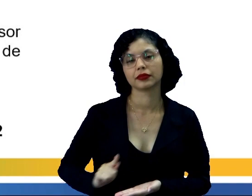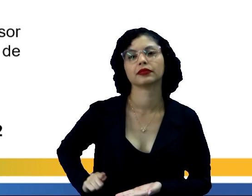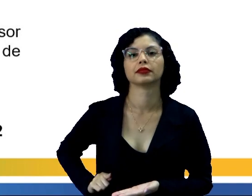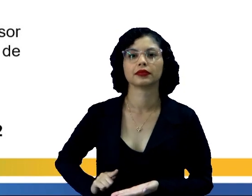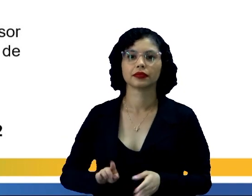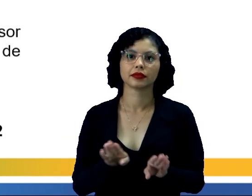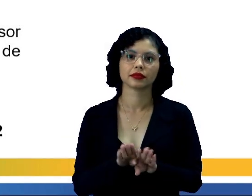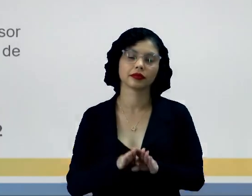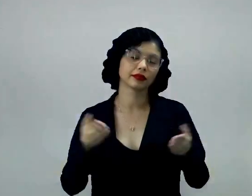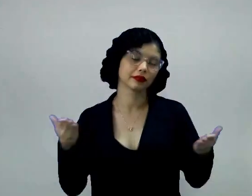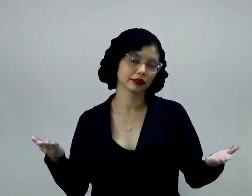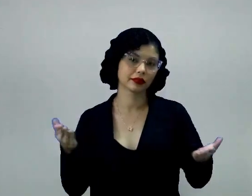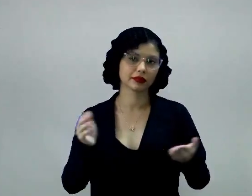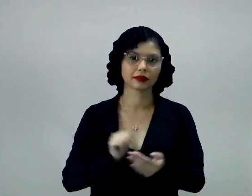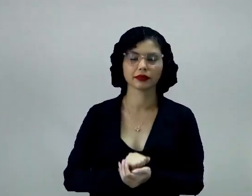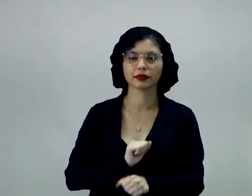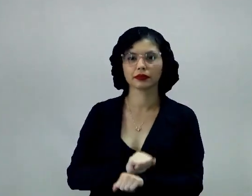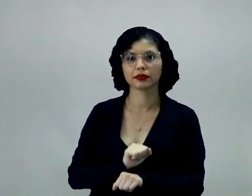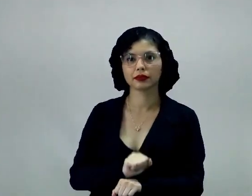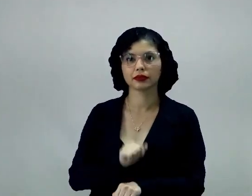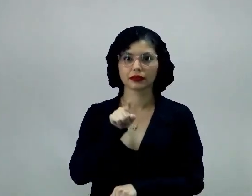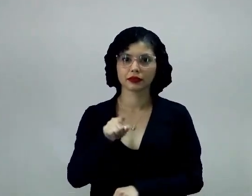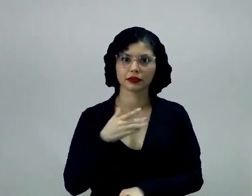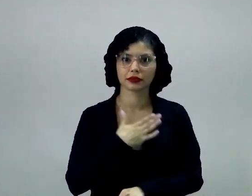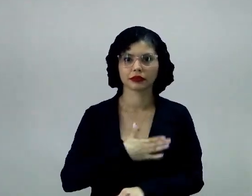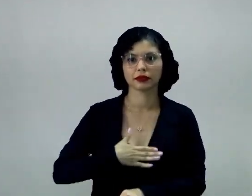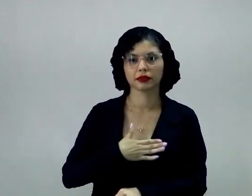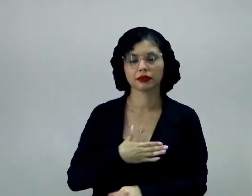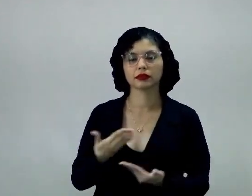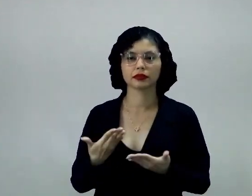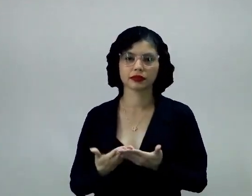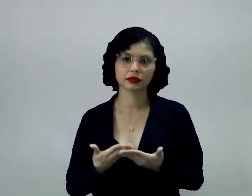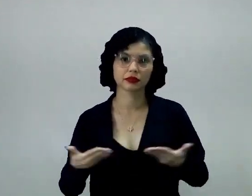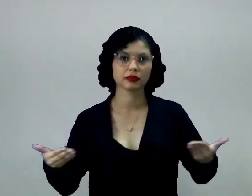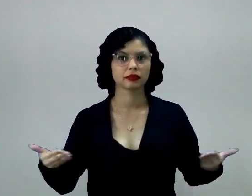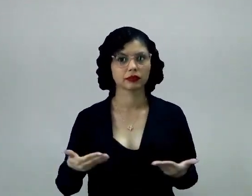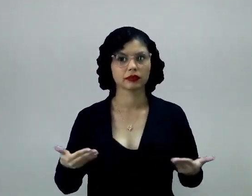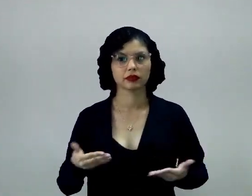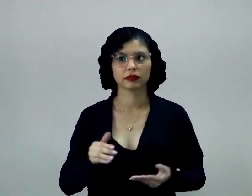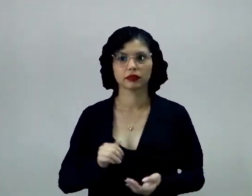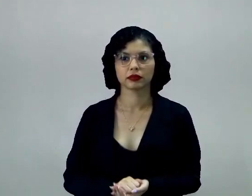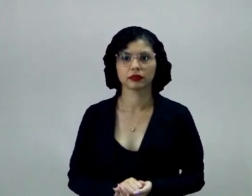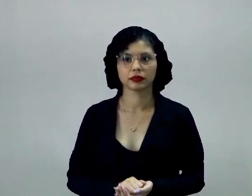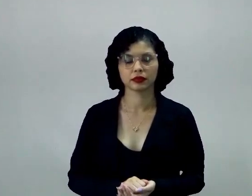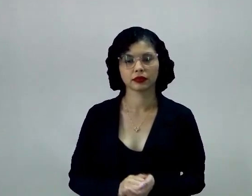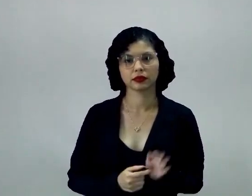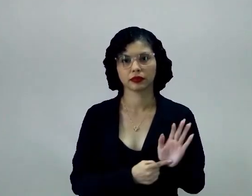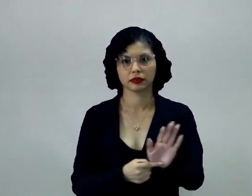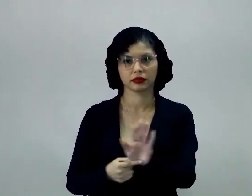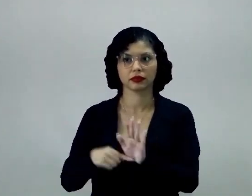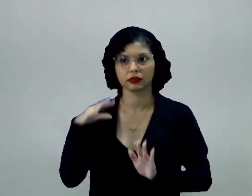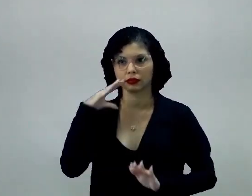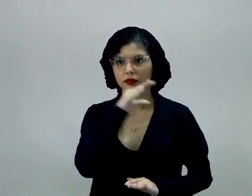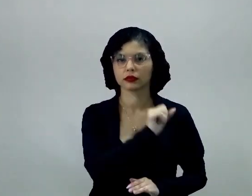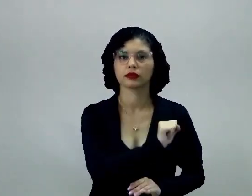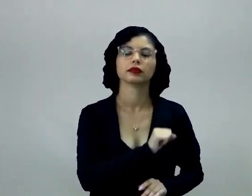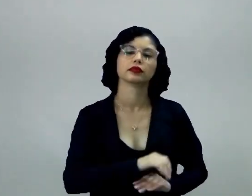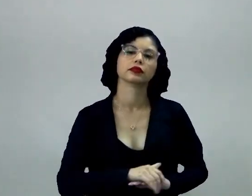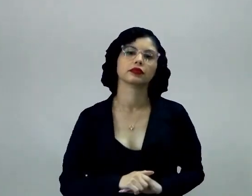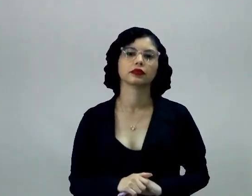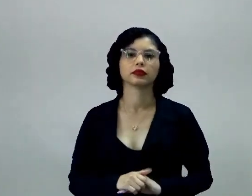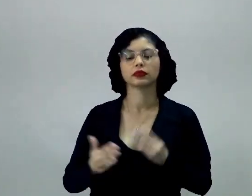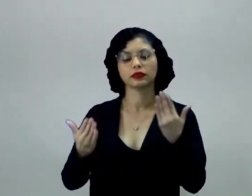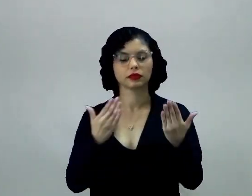né? É isso, gente. Espero que vocês tenham entendido essa aula. Eu mostrei rapidamente para